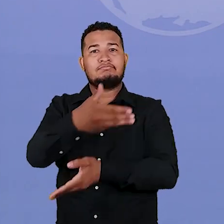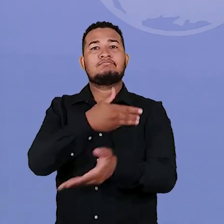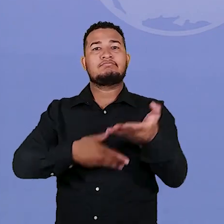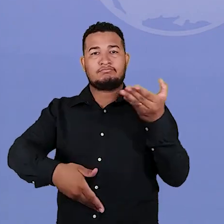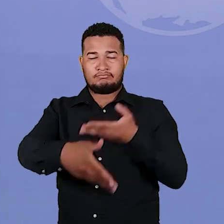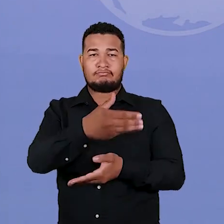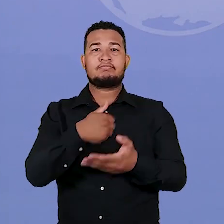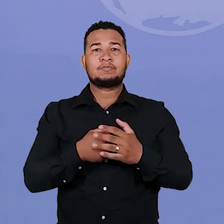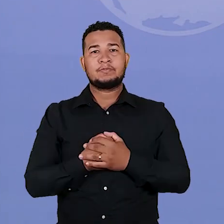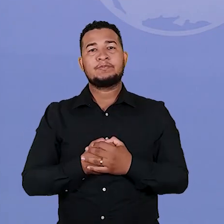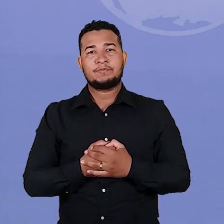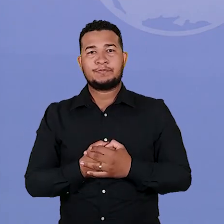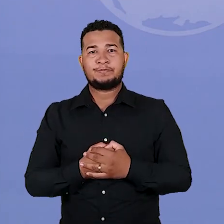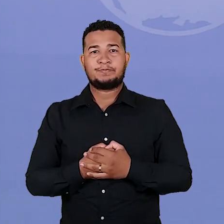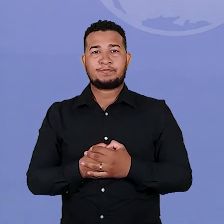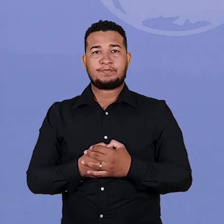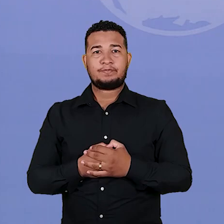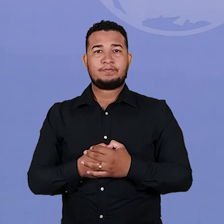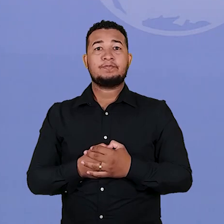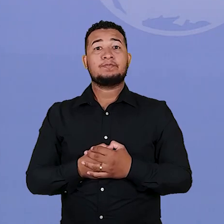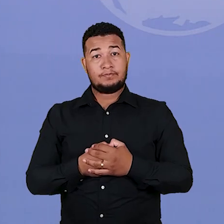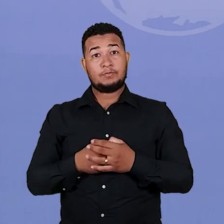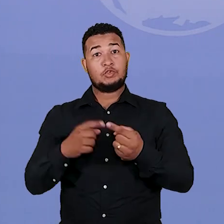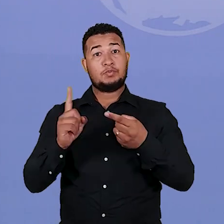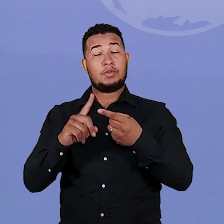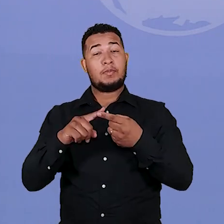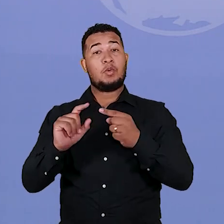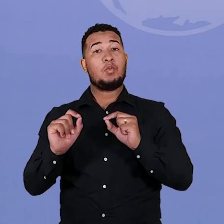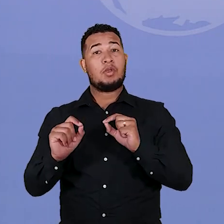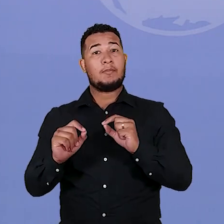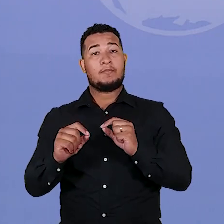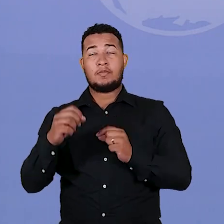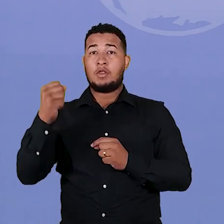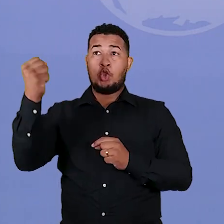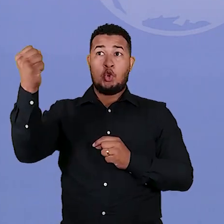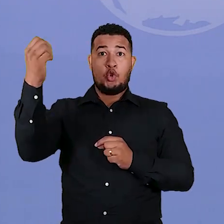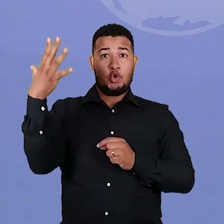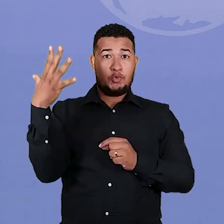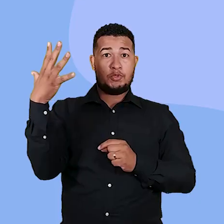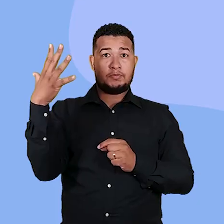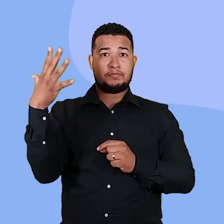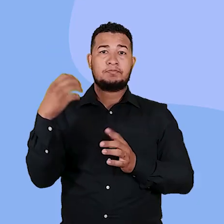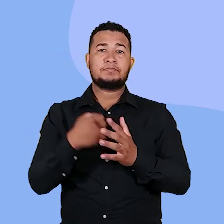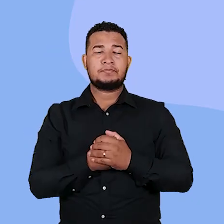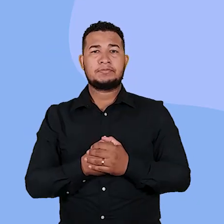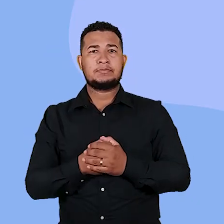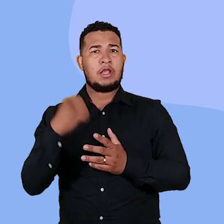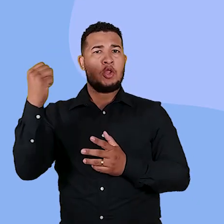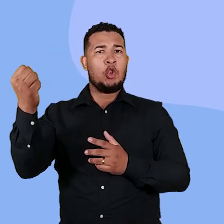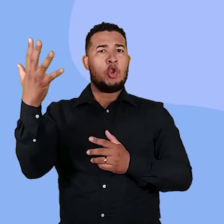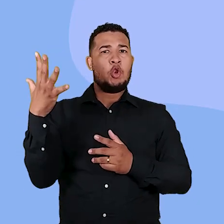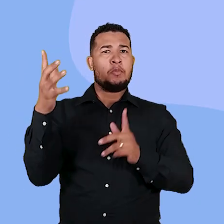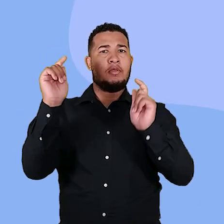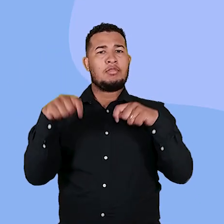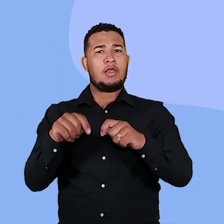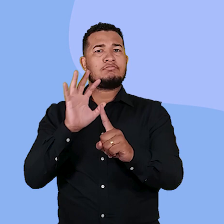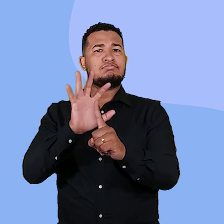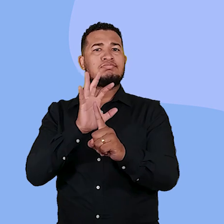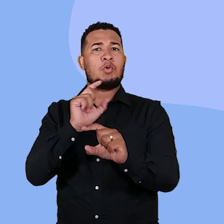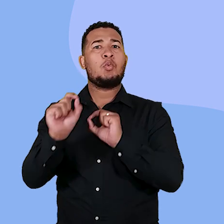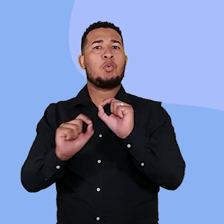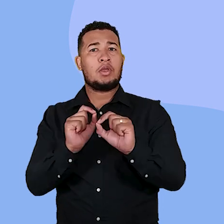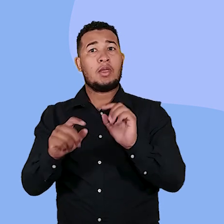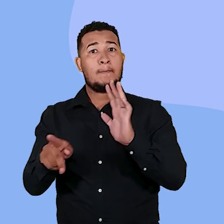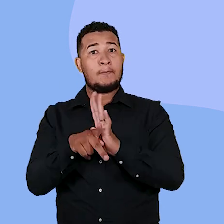influenciam ali a interação com os seres vivos, tá? Então, o primeiro deles, luminosidade.